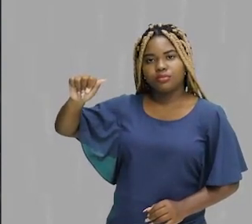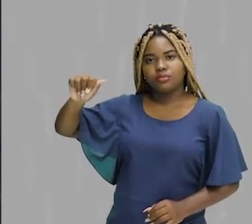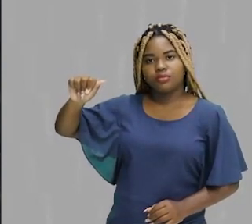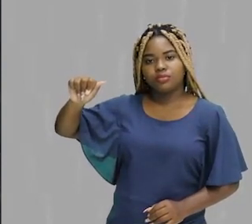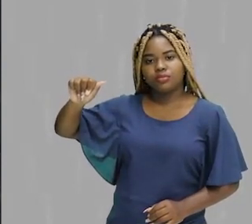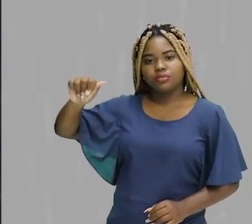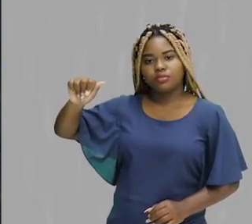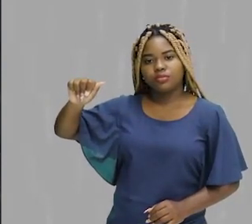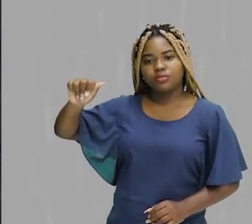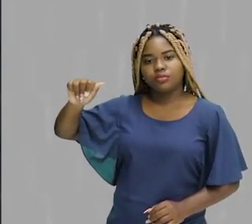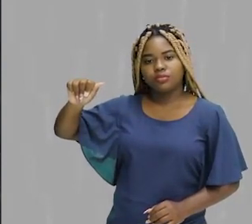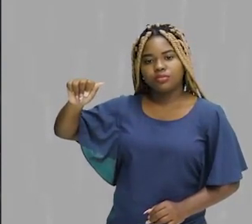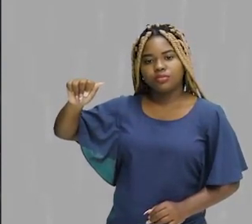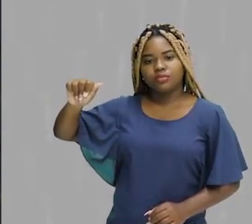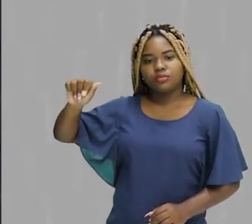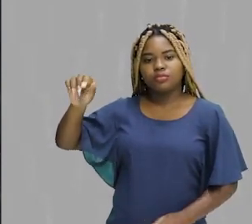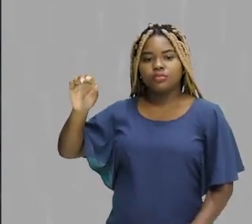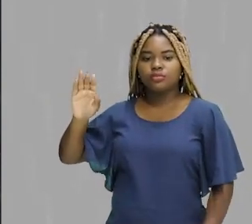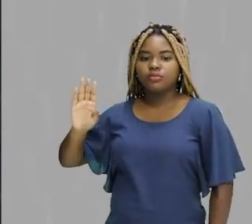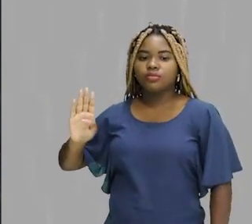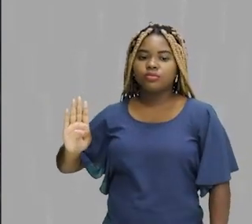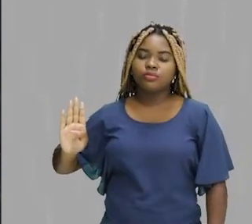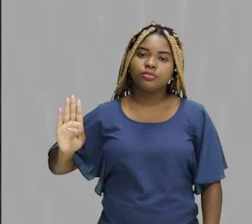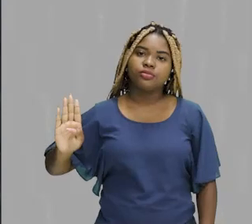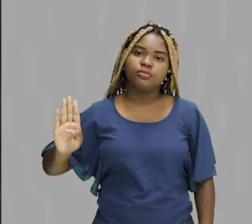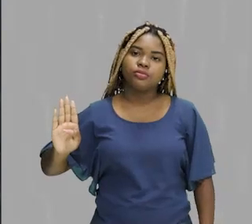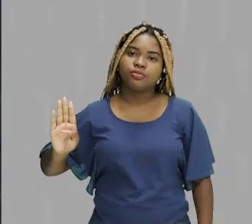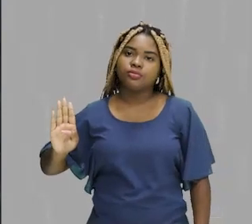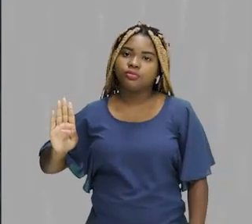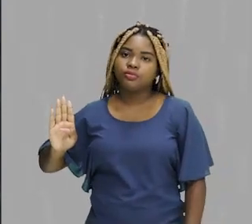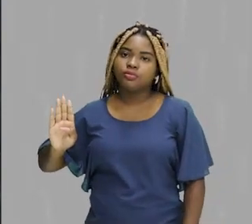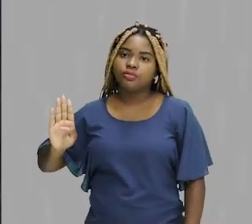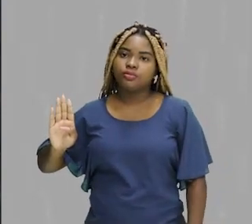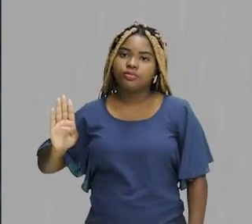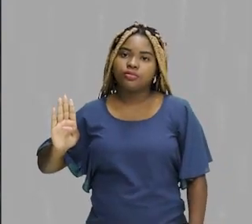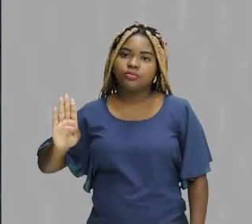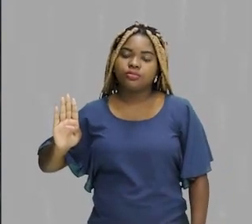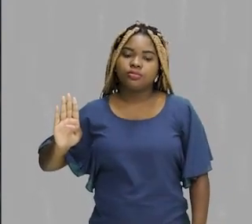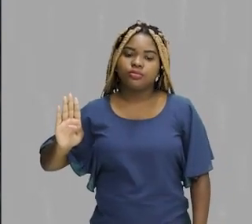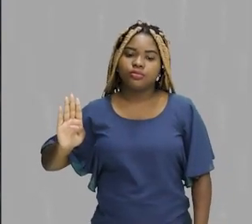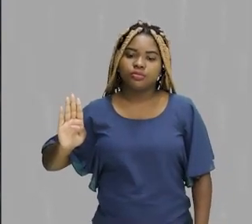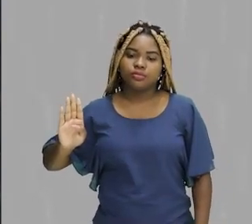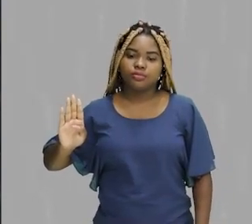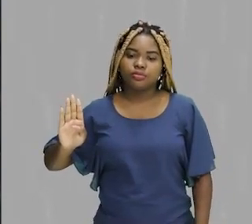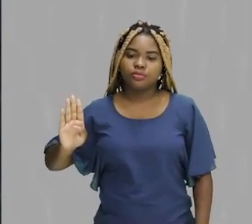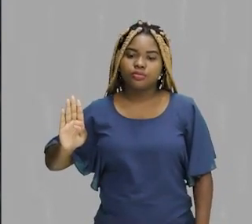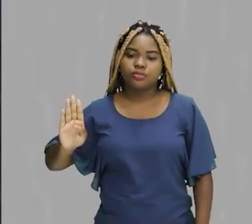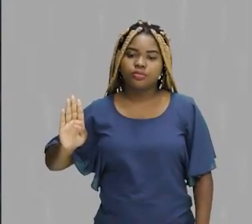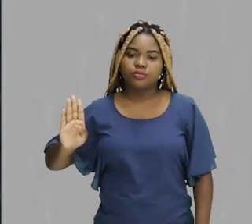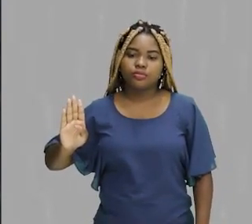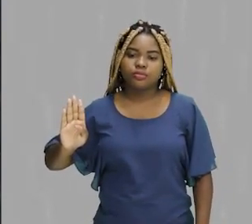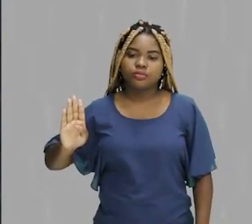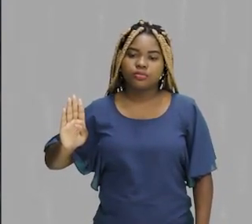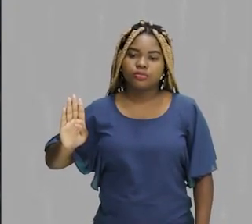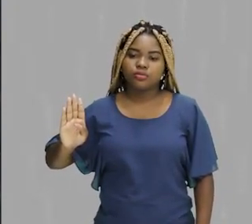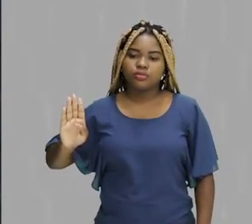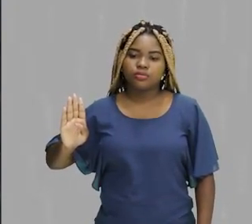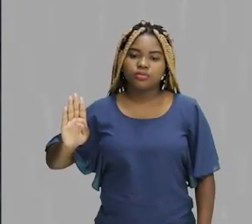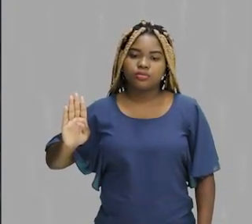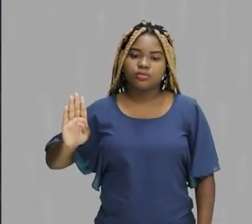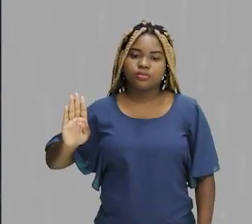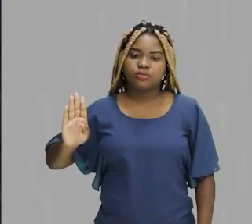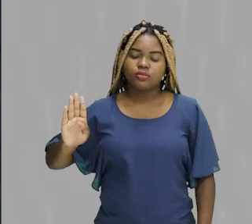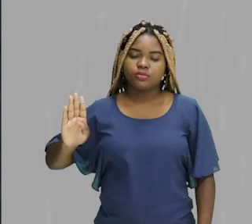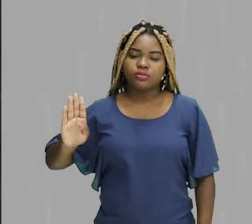entalpia de combustão da reação. E uma letra B, sabendo que a massa molar do metano é